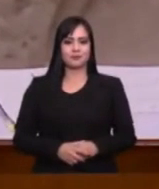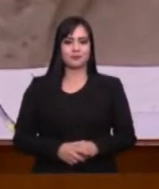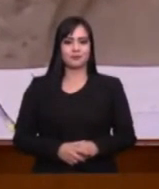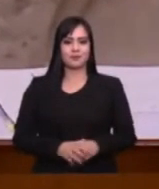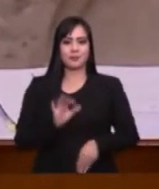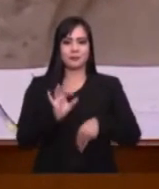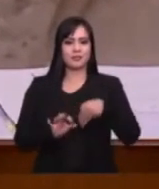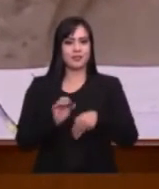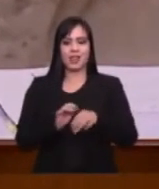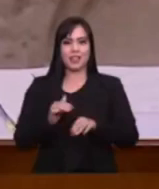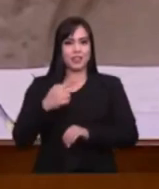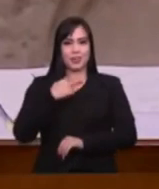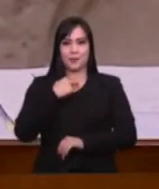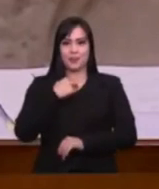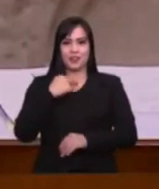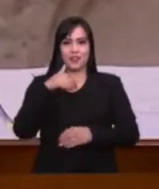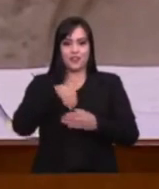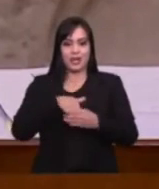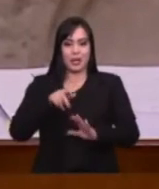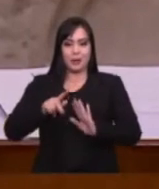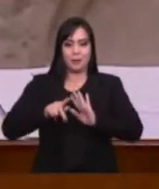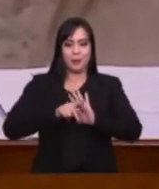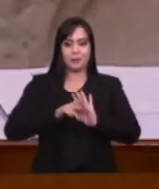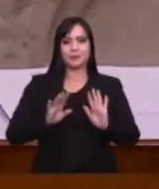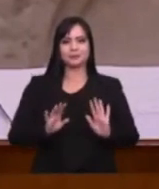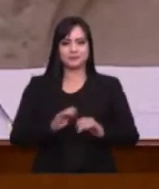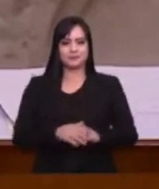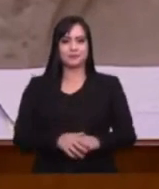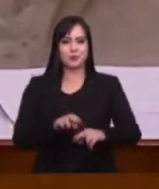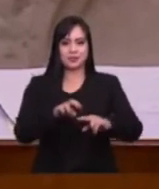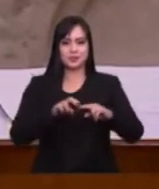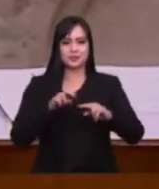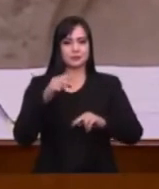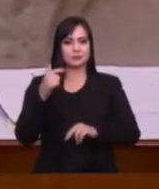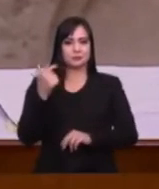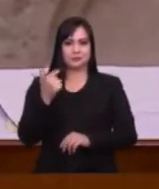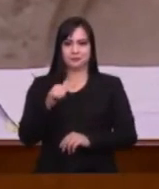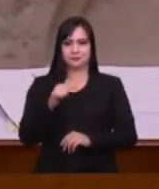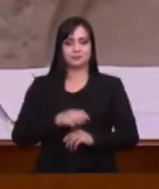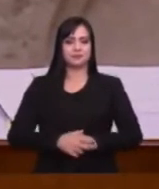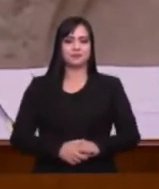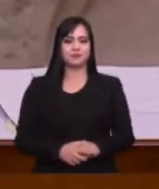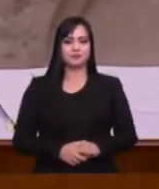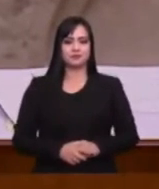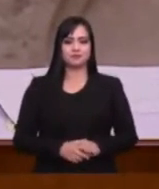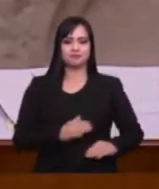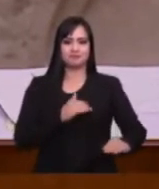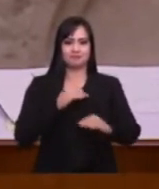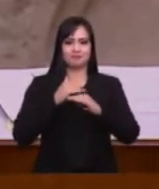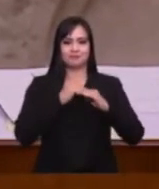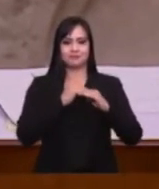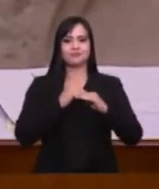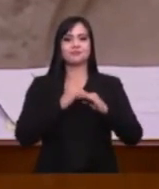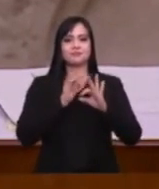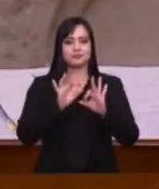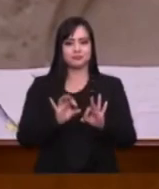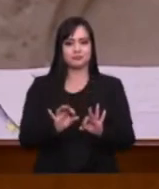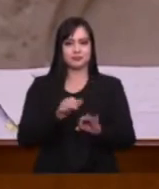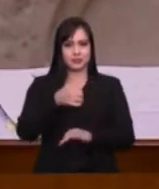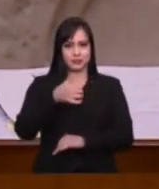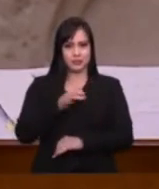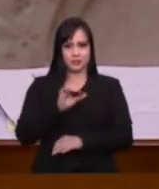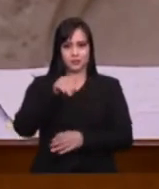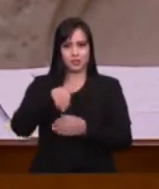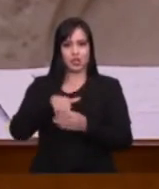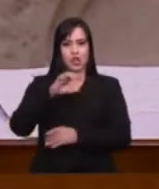não votar nele próprio, né? Ministro Nunes Marques, por isso que não há uma unanimidade aqui dos 10